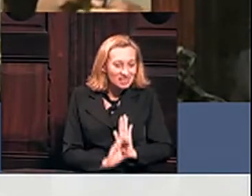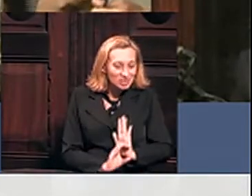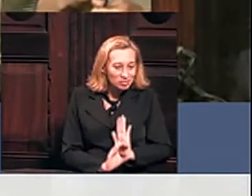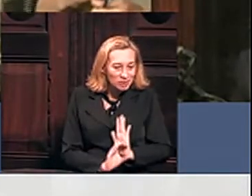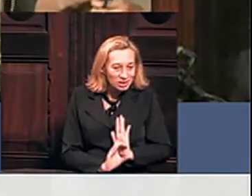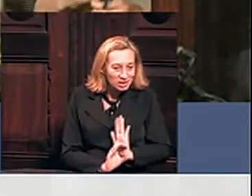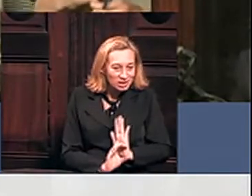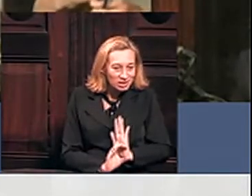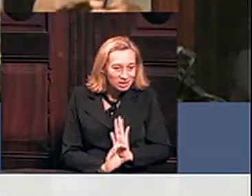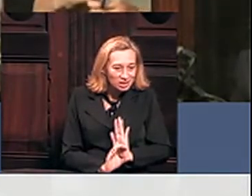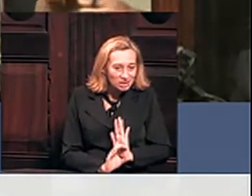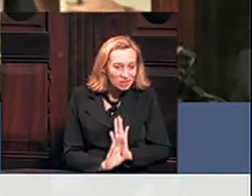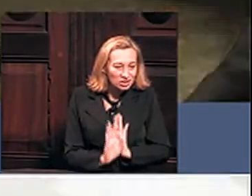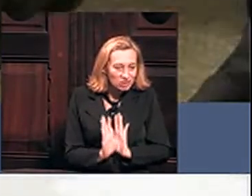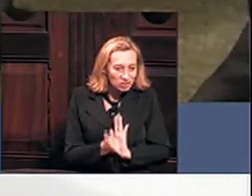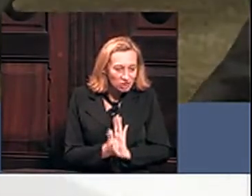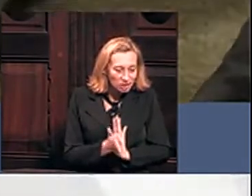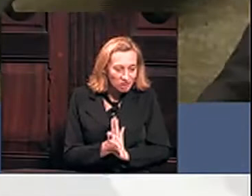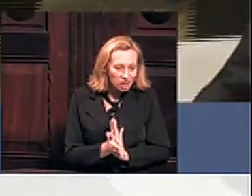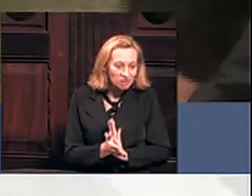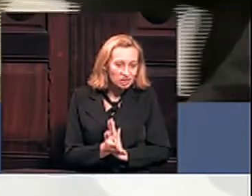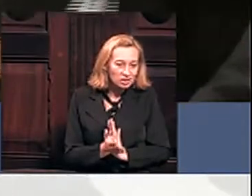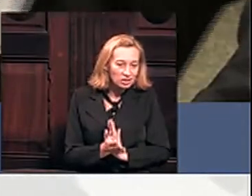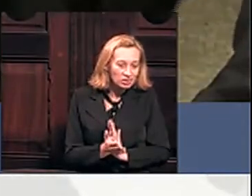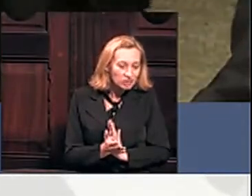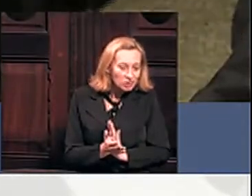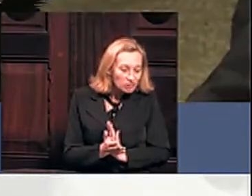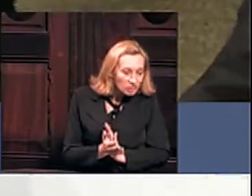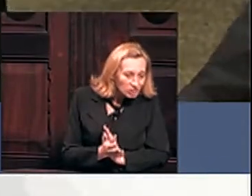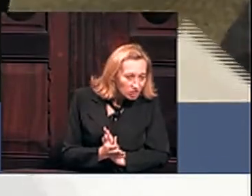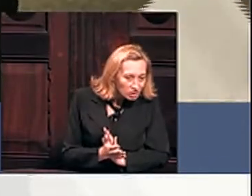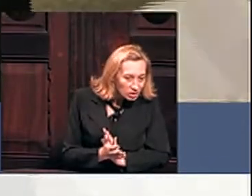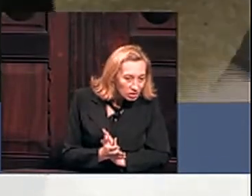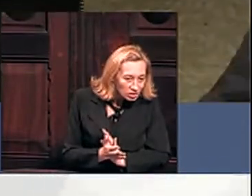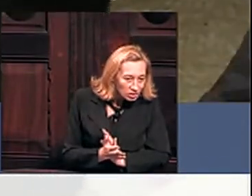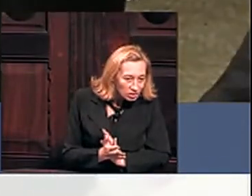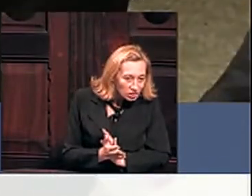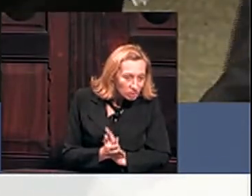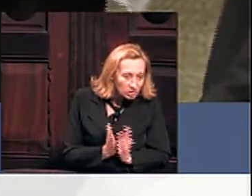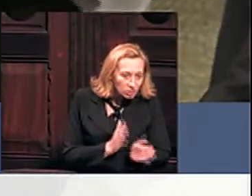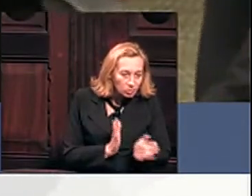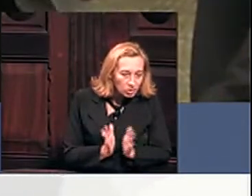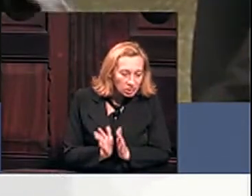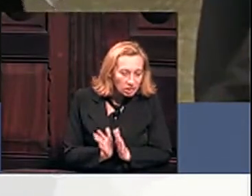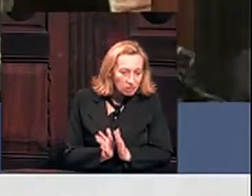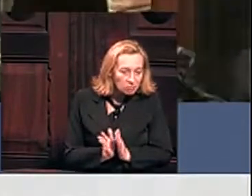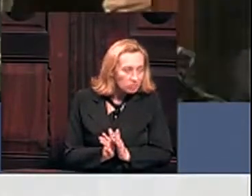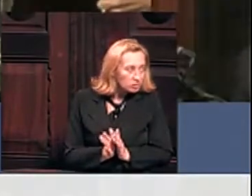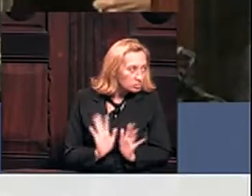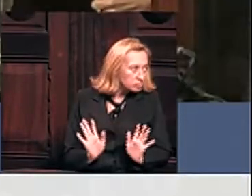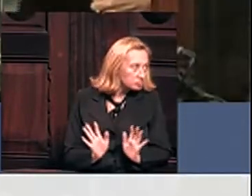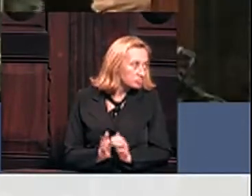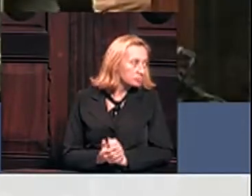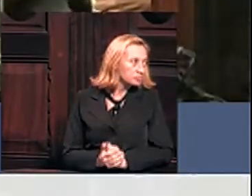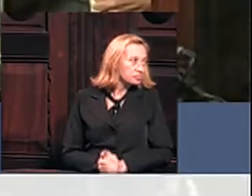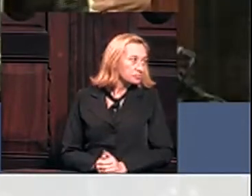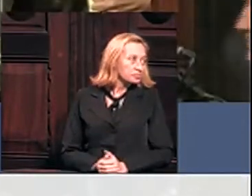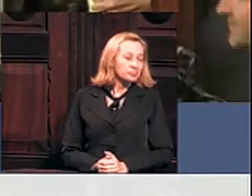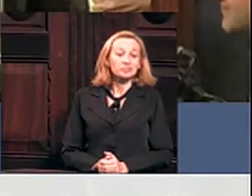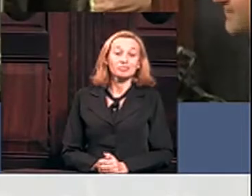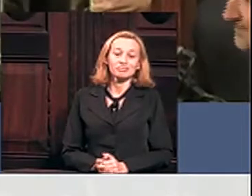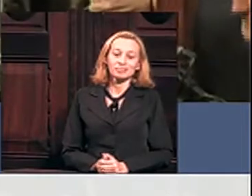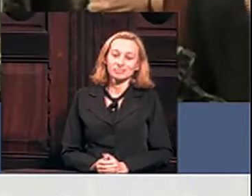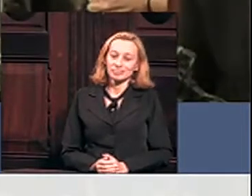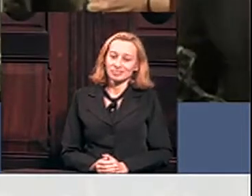tinha é uma declaração. A sessão. Não era a declaração. Então, fui atropelado no processo, não tem problema. Pode ser outra declaração que não seja de voto,